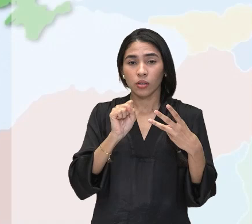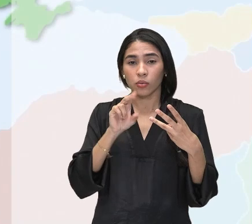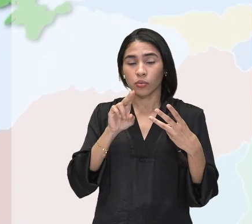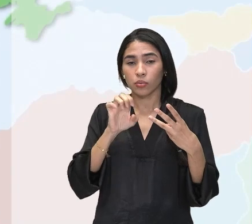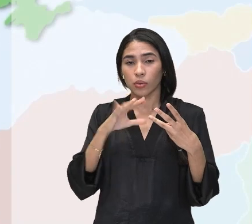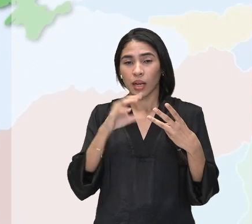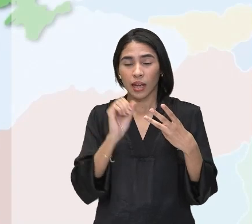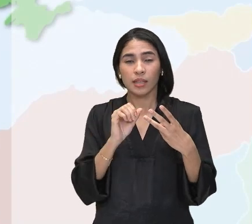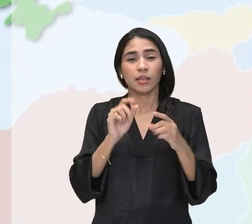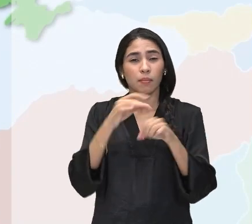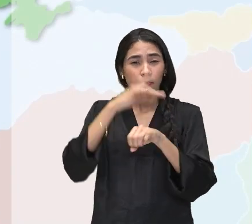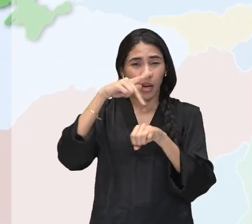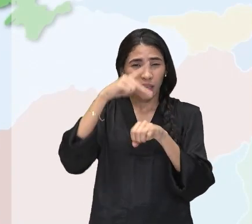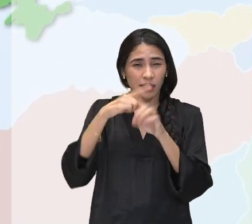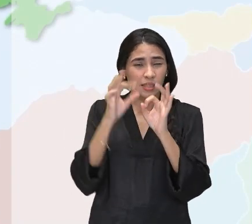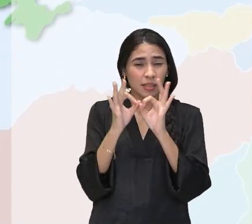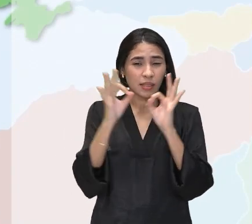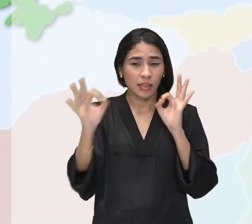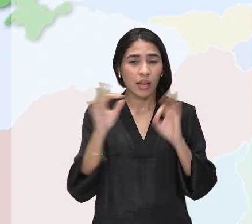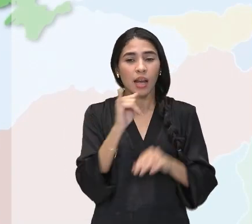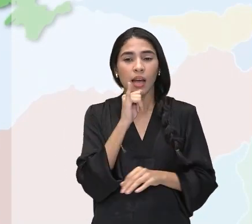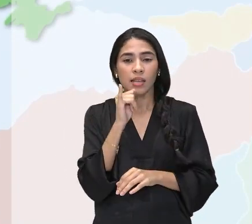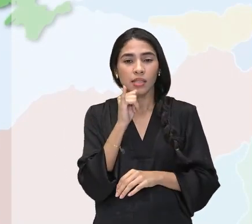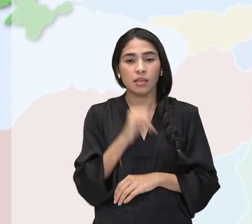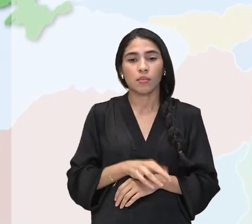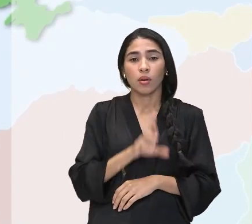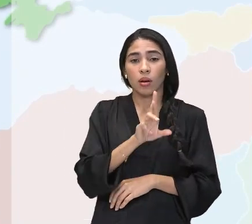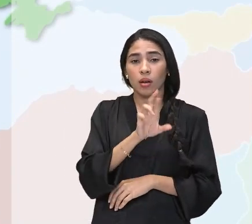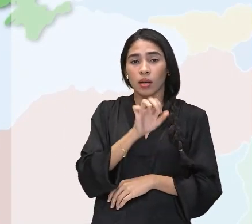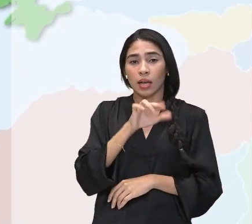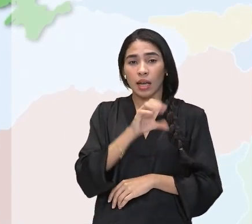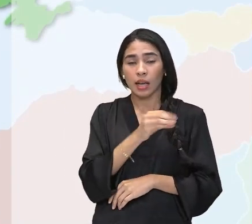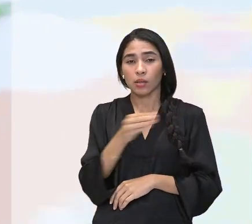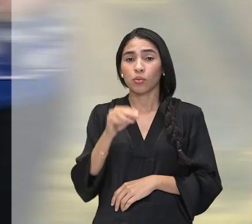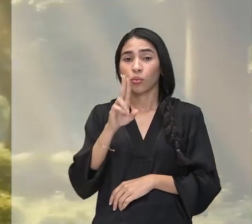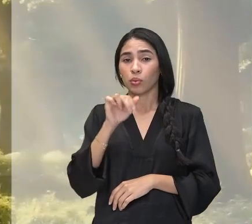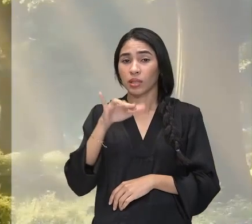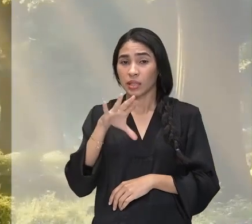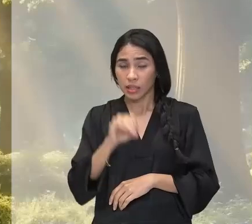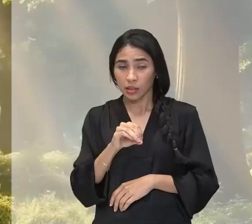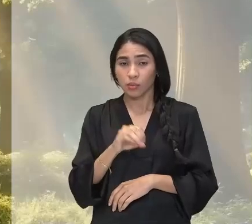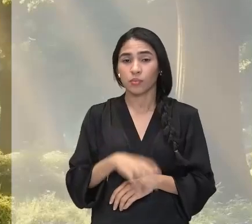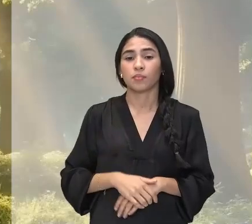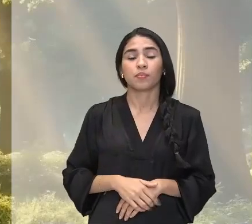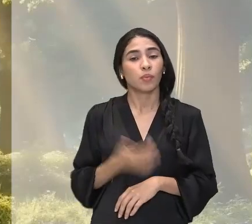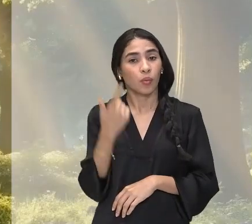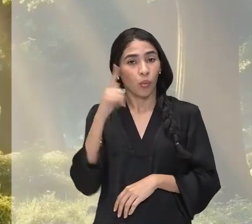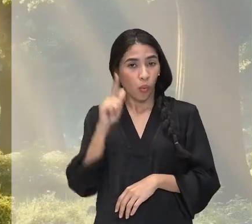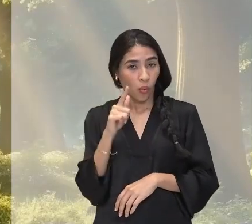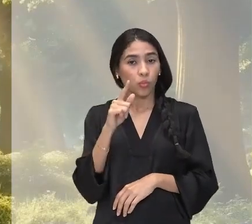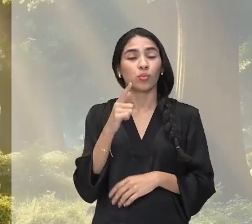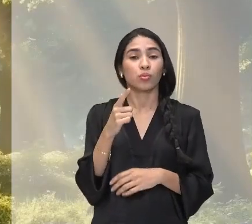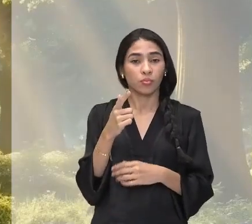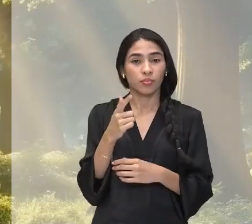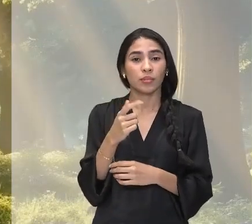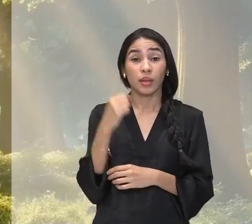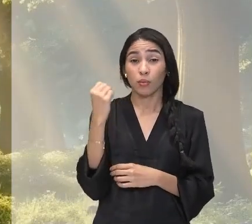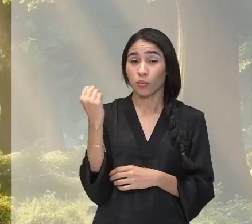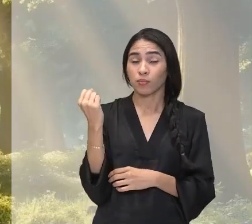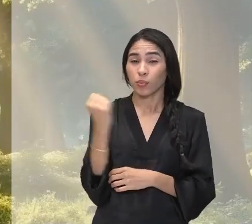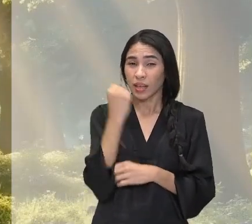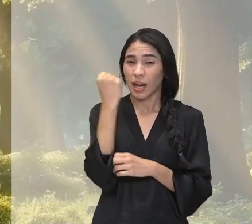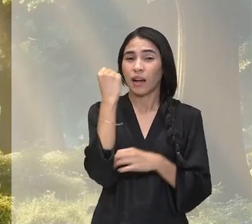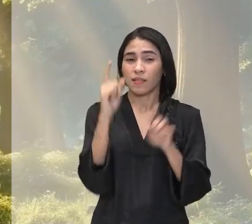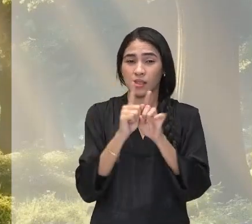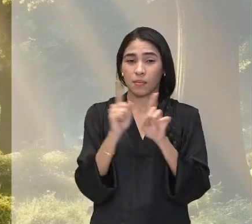países um pouco mais distantes, como é o caso do Reino Unido e do Canadá. Outro exemplo aconteceu mais recentemente,